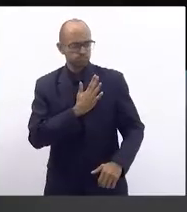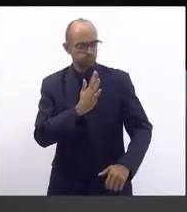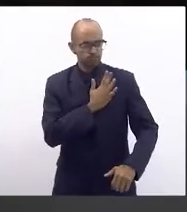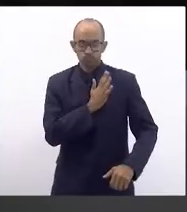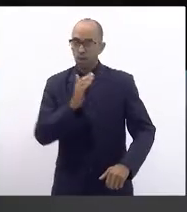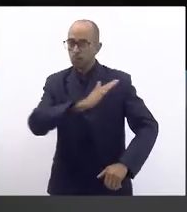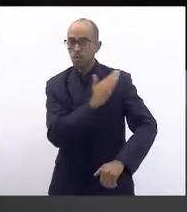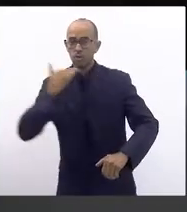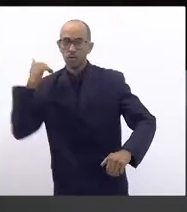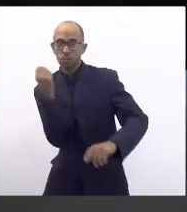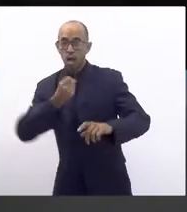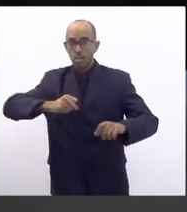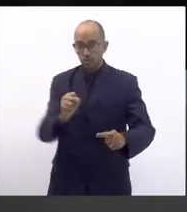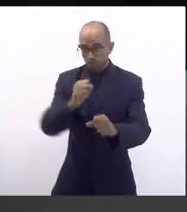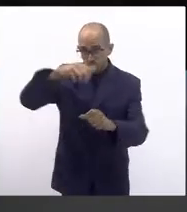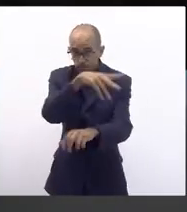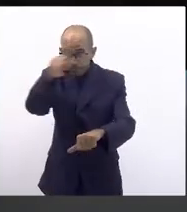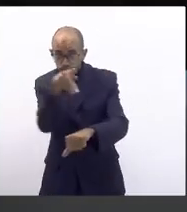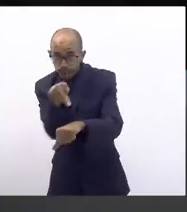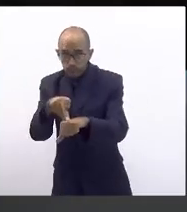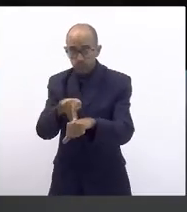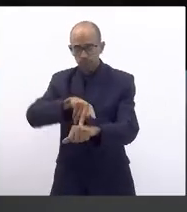E aí